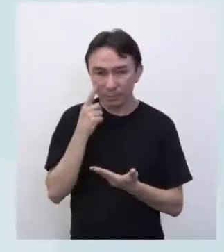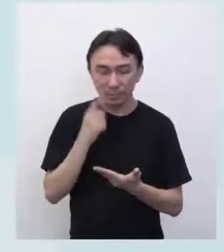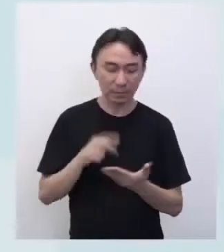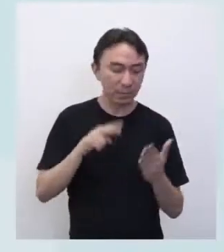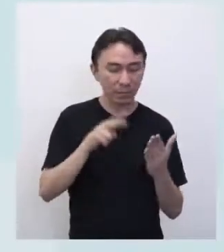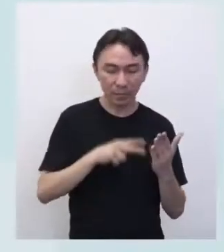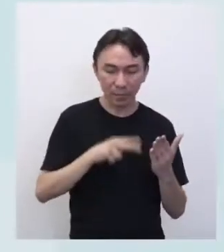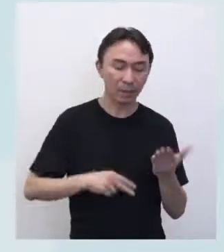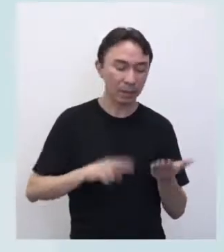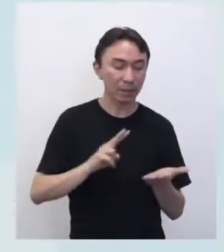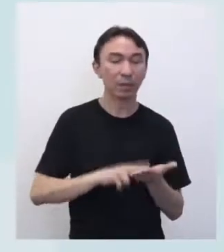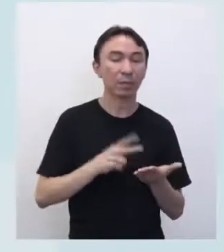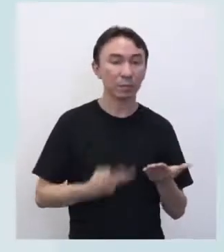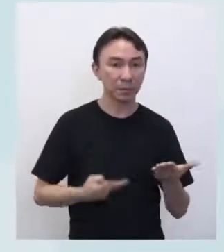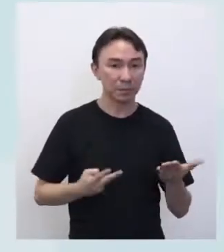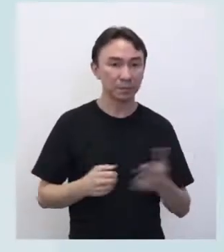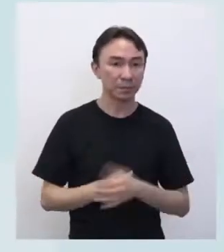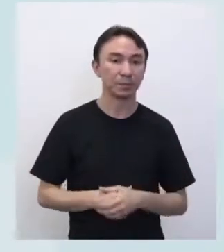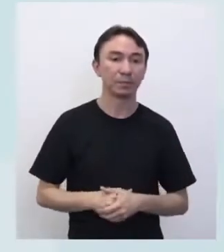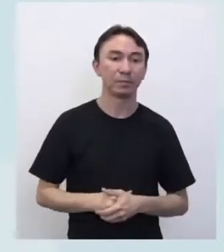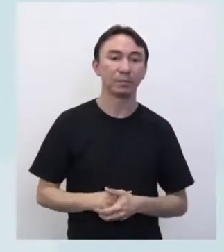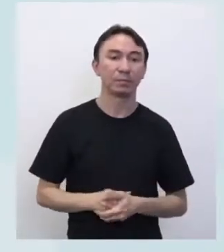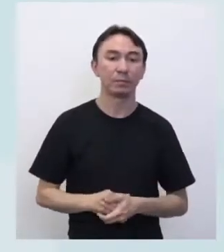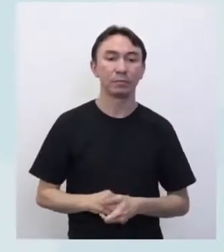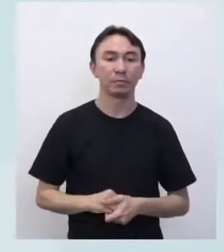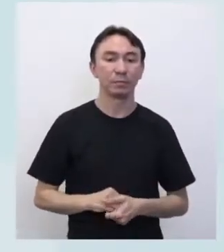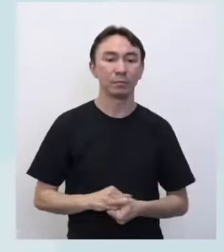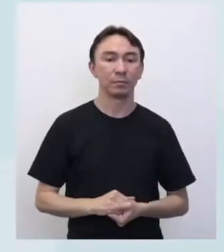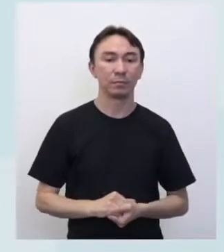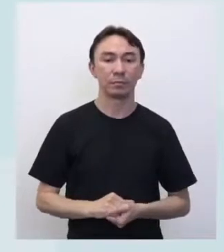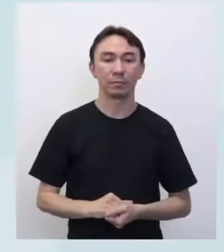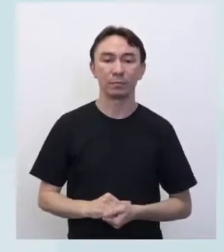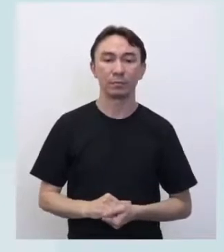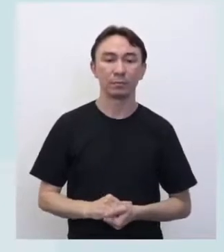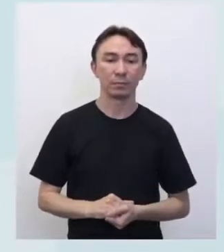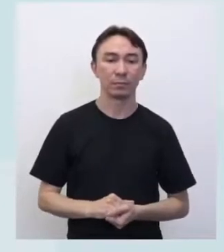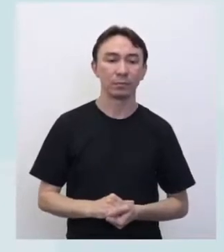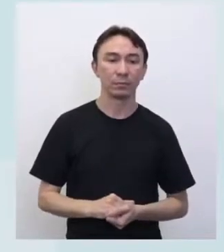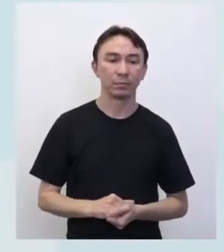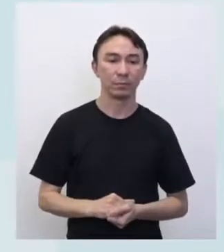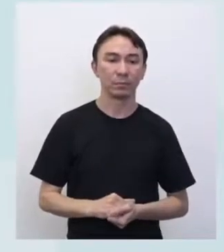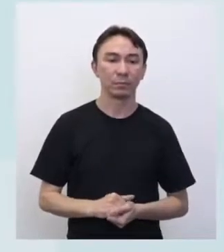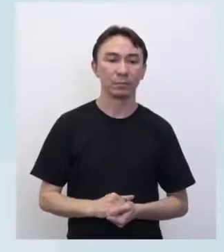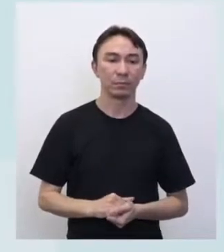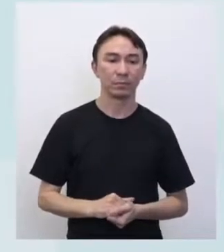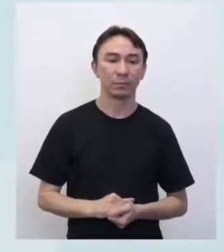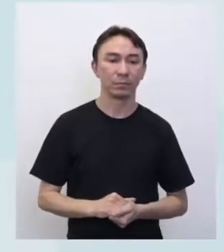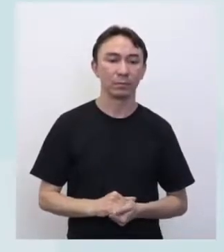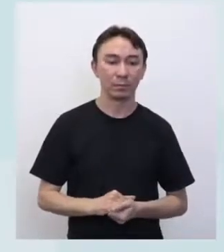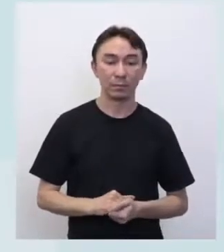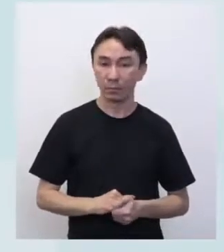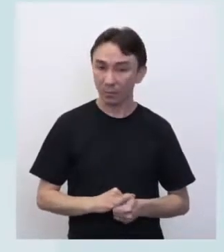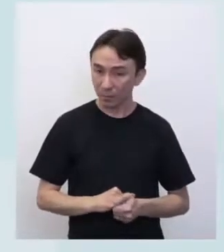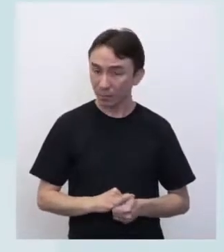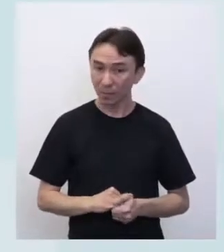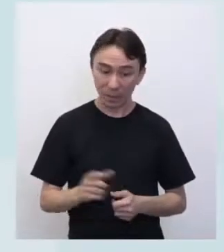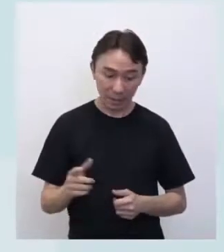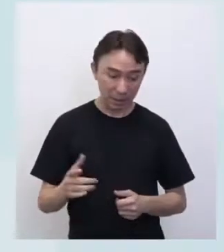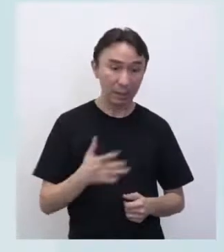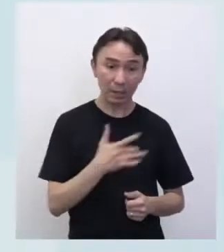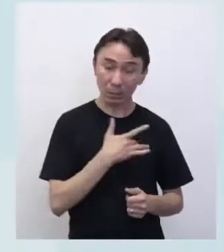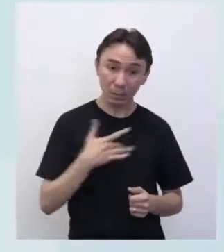aí, tá bom? Então, the health impacts of local air pollution. Os impactos na saúde